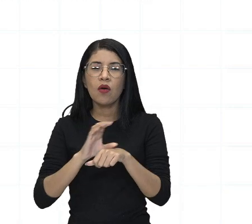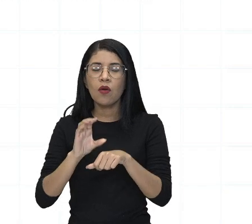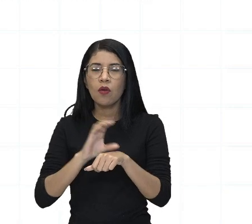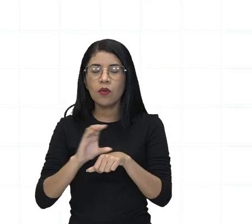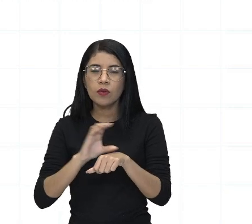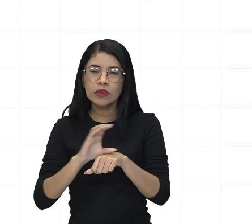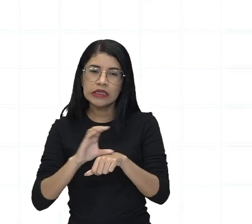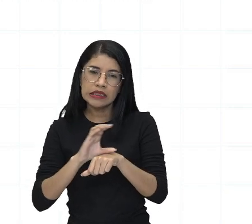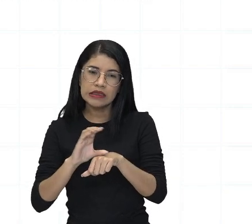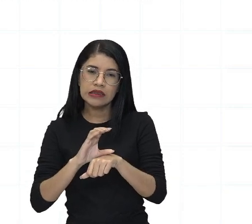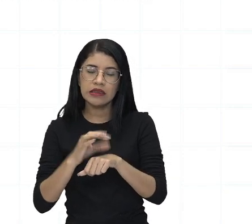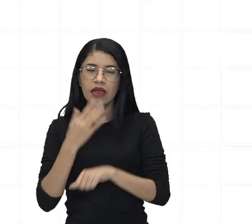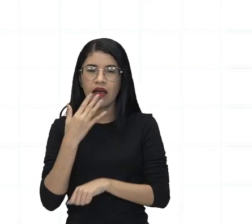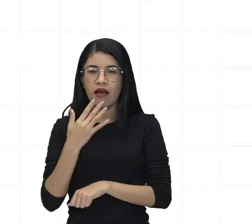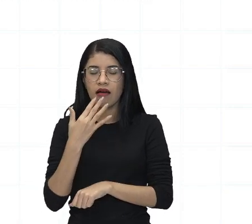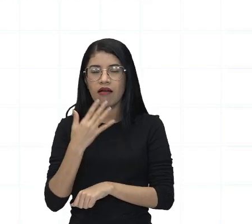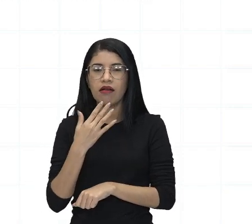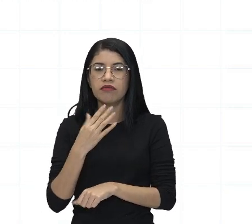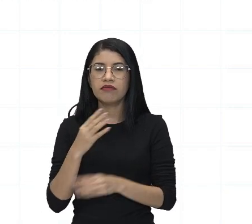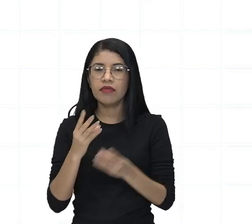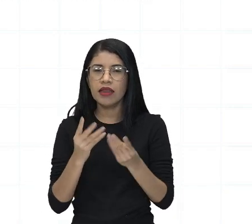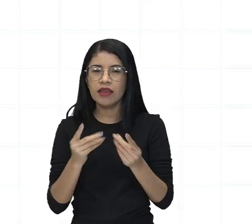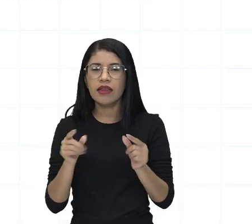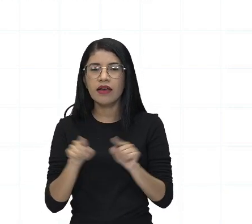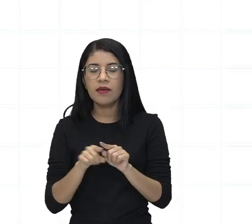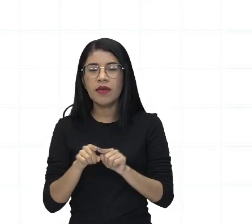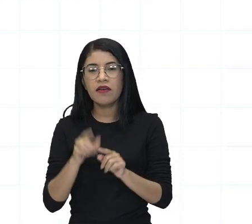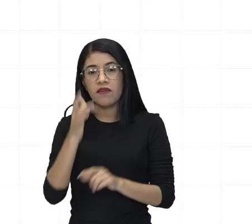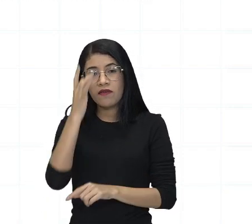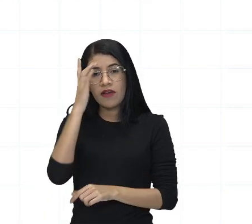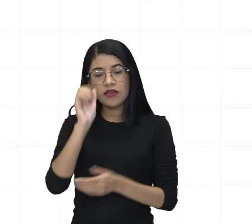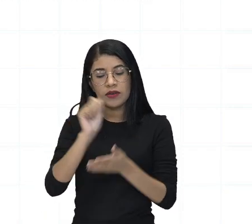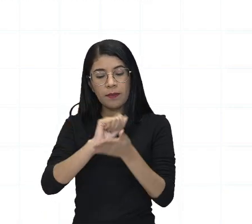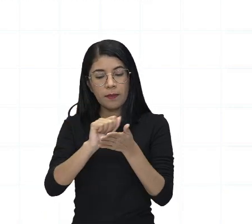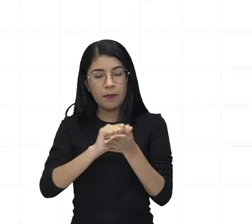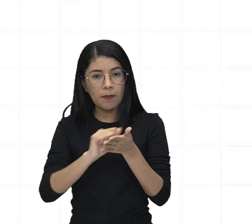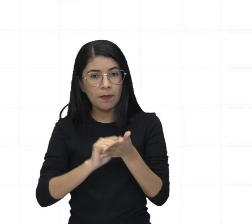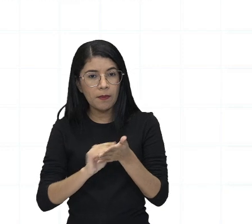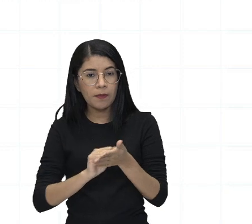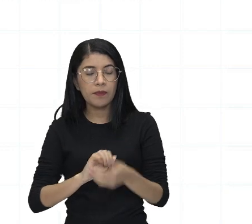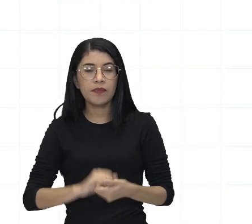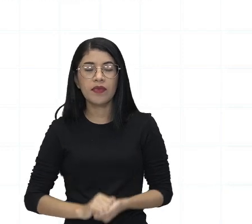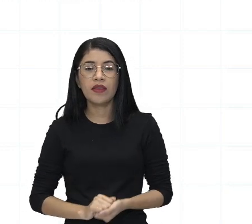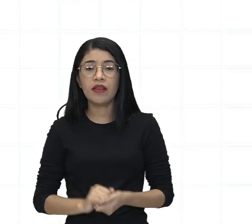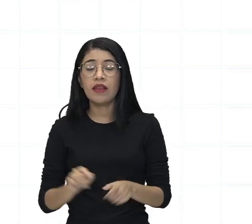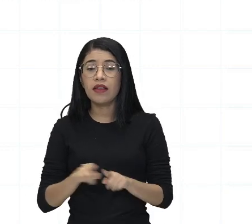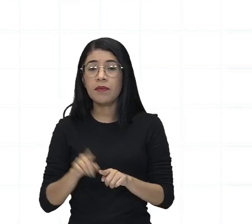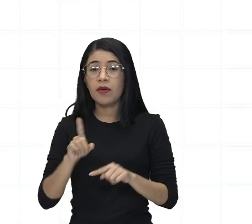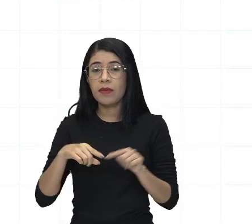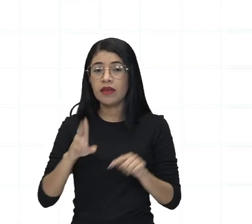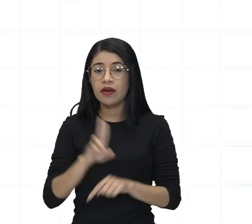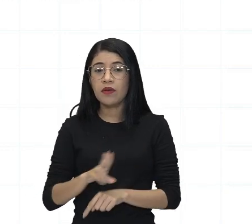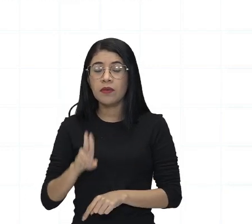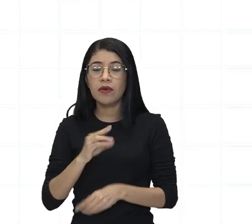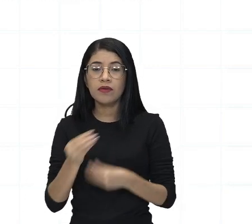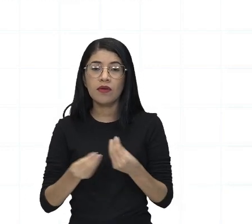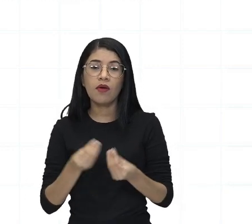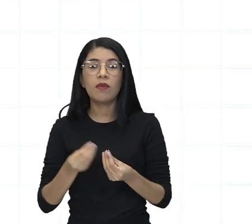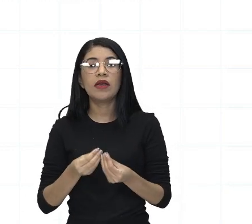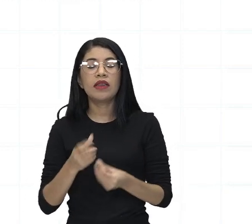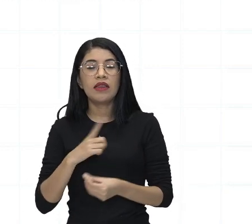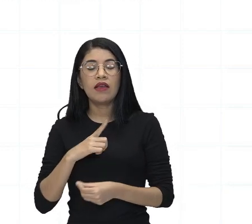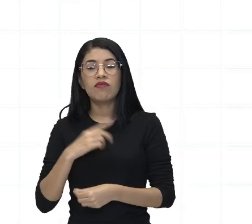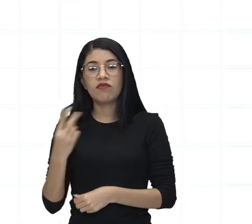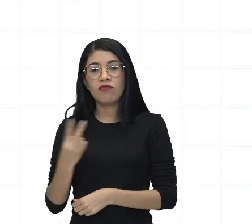de cinza, que são normalmente muito fáceis de apagar. É um produto muito útil que assegura um